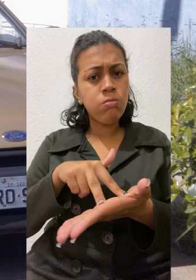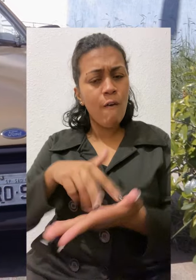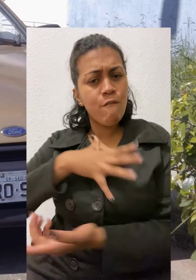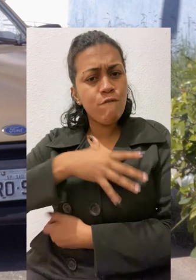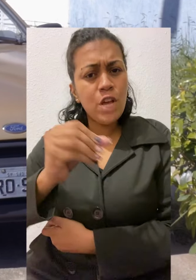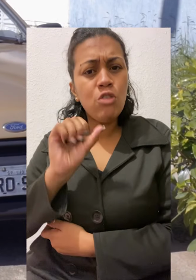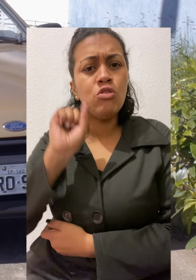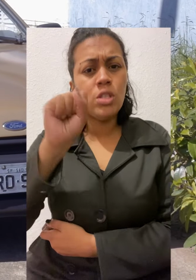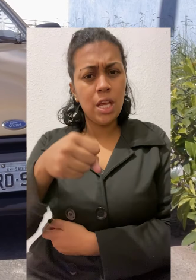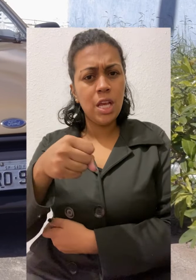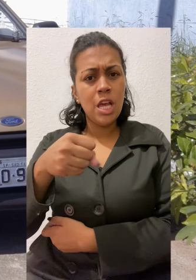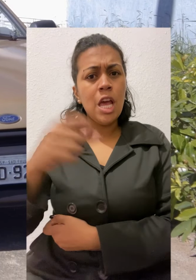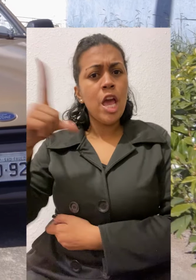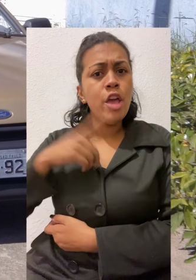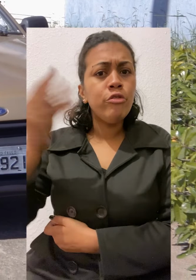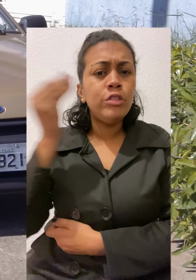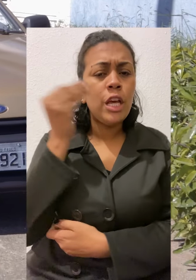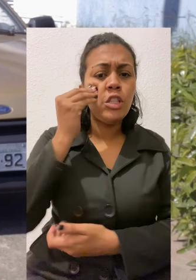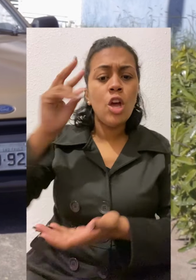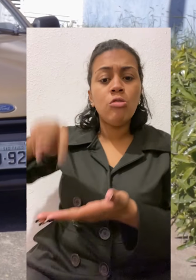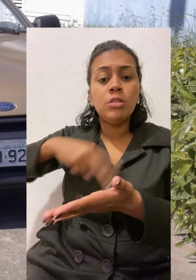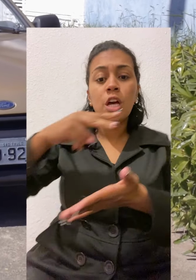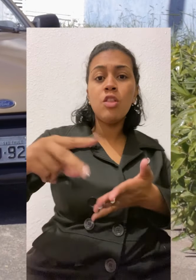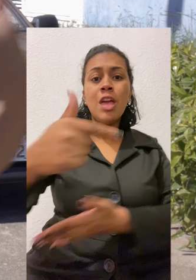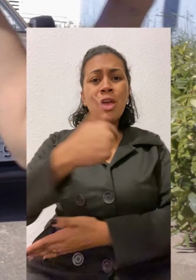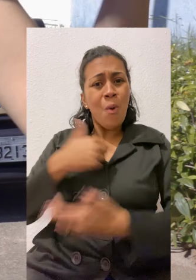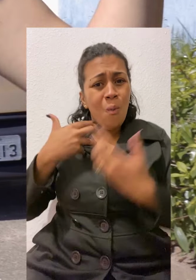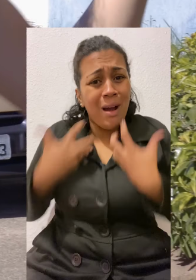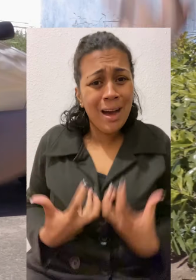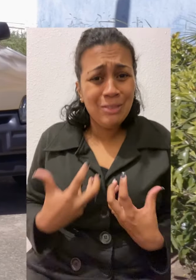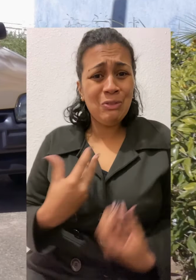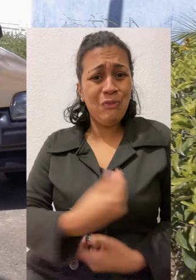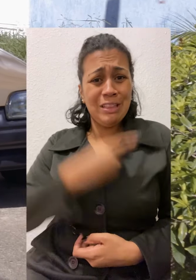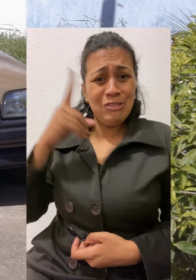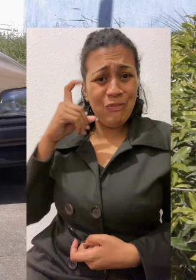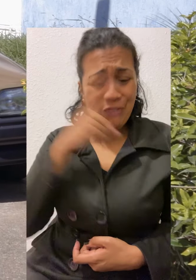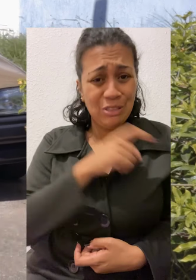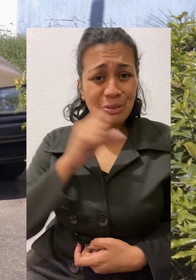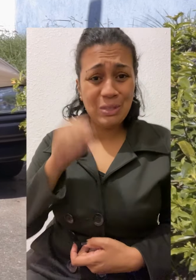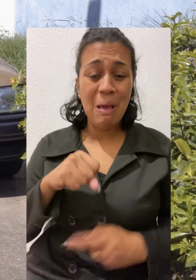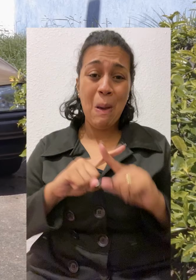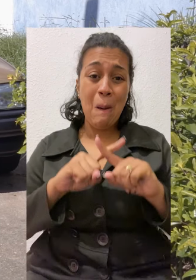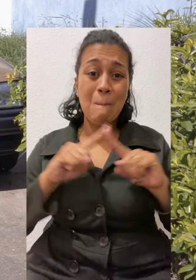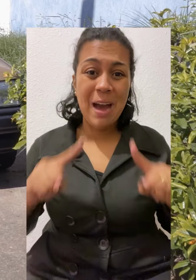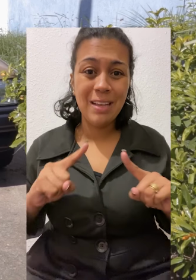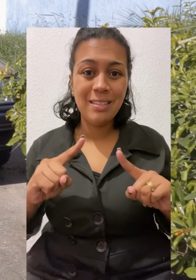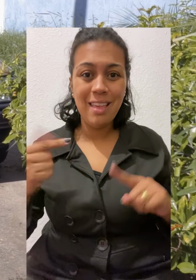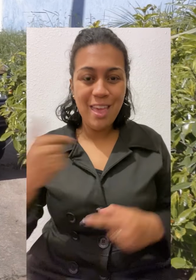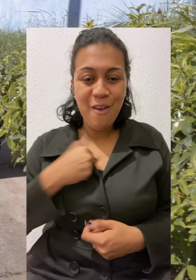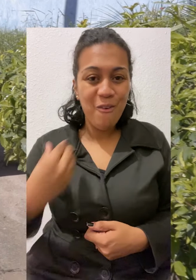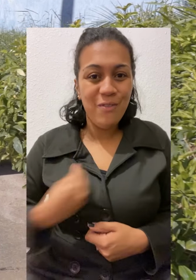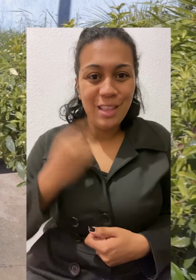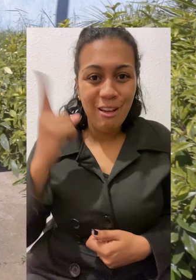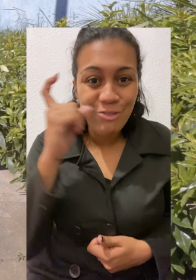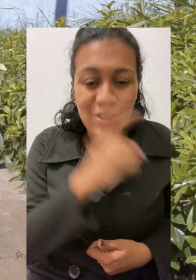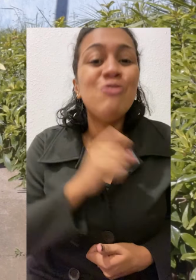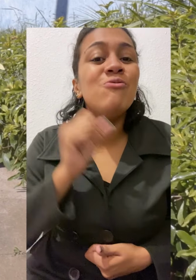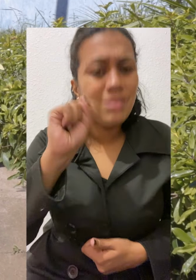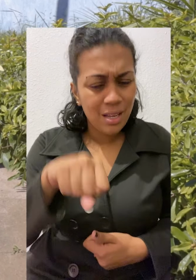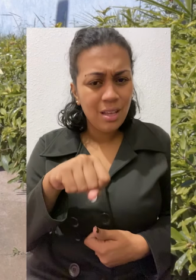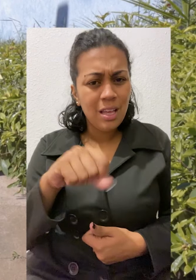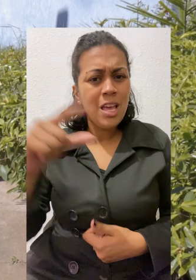e balanço. Me equilibro no meio fio, seguro a criança, tiro o sapato e ainda danço. Porra, eu canso! É que eu não cultivo pé de